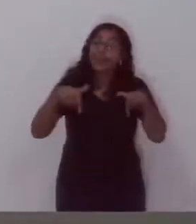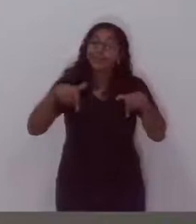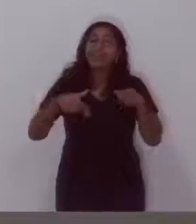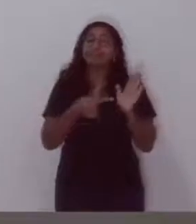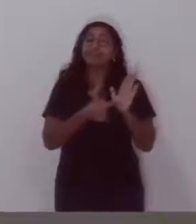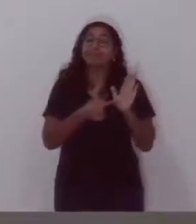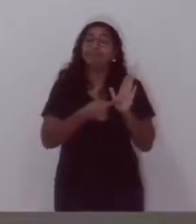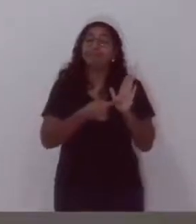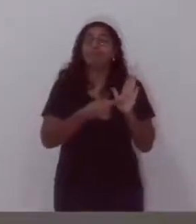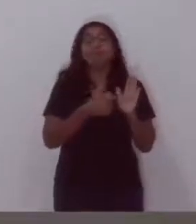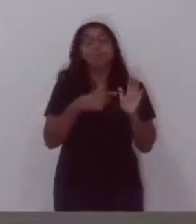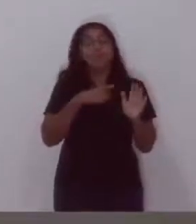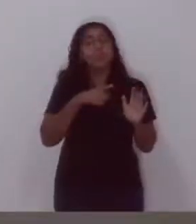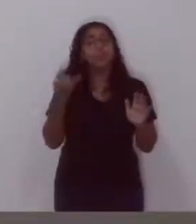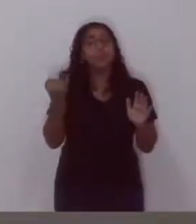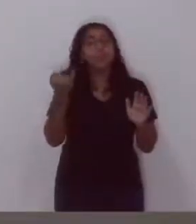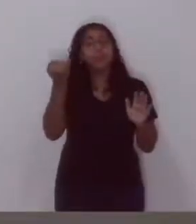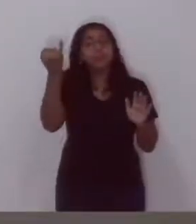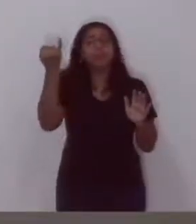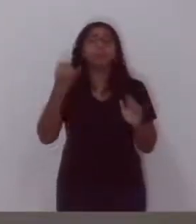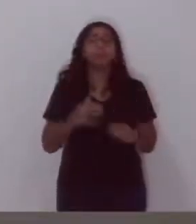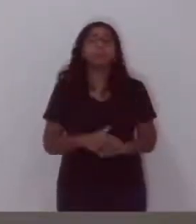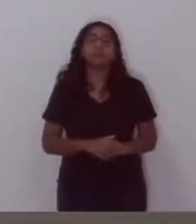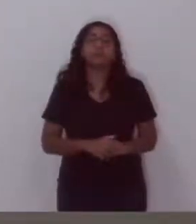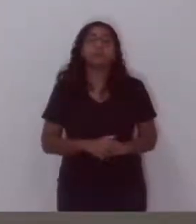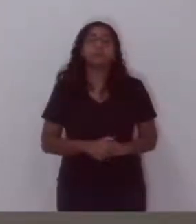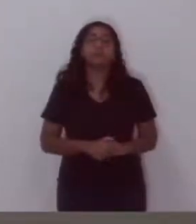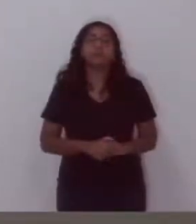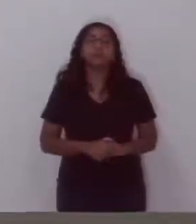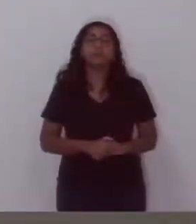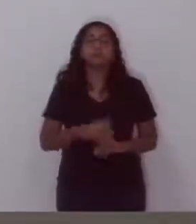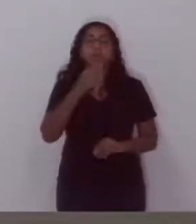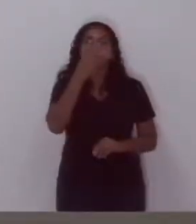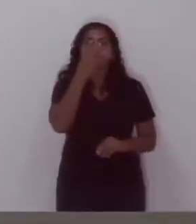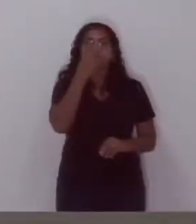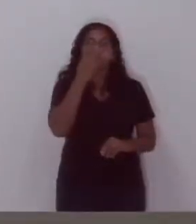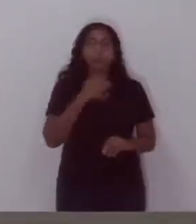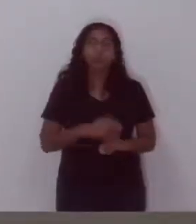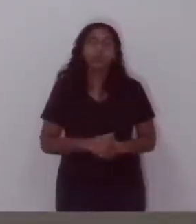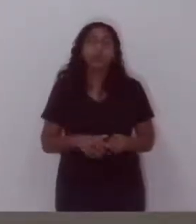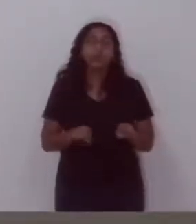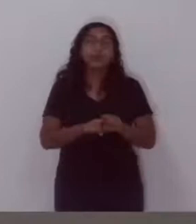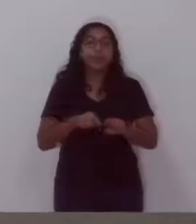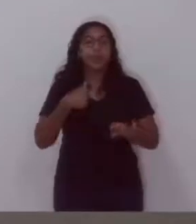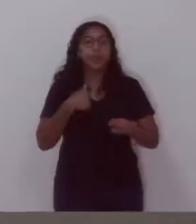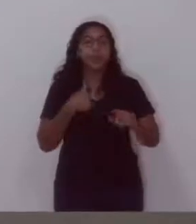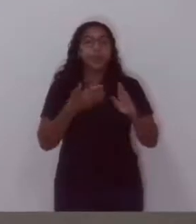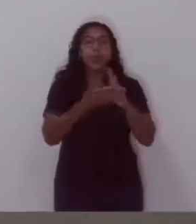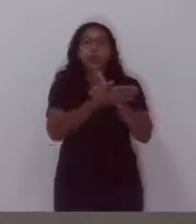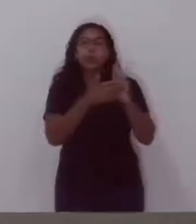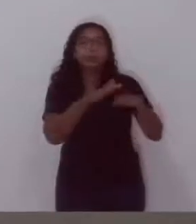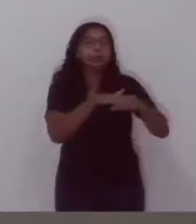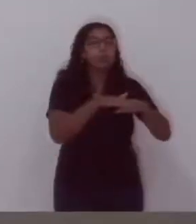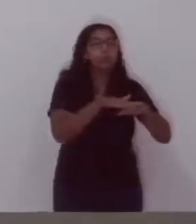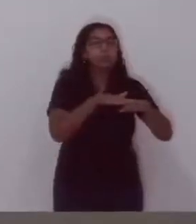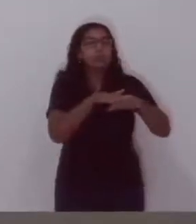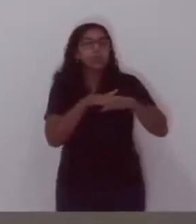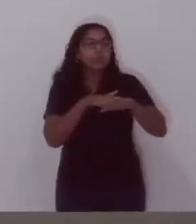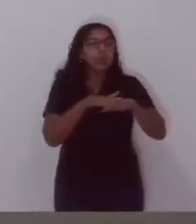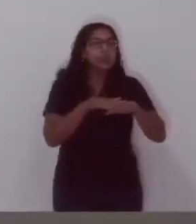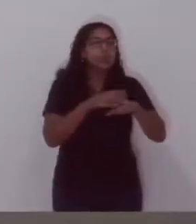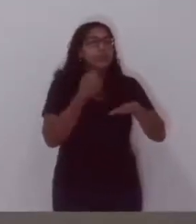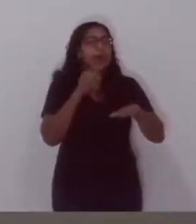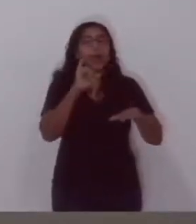município. Né? Colocarão também, pelo que eu estava vendo e conversando com algumas pessoas, o